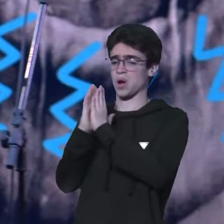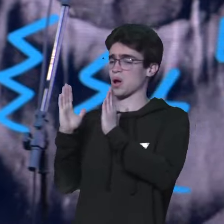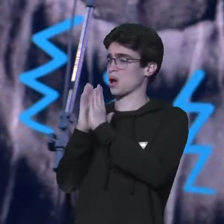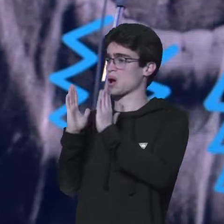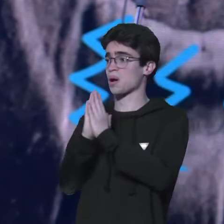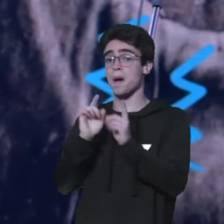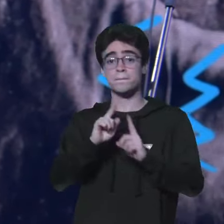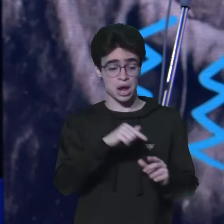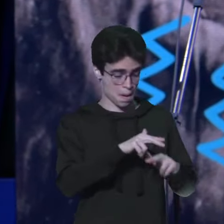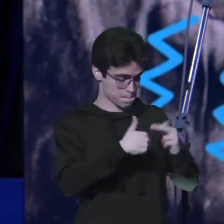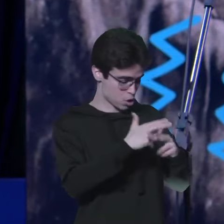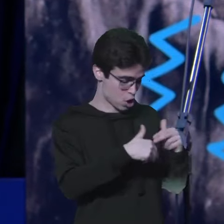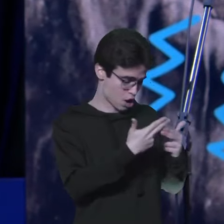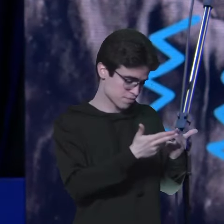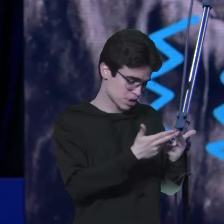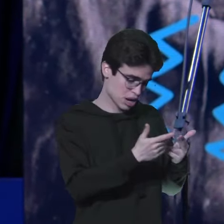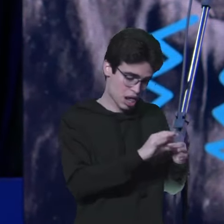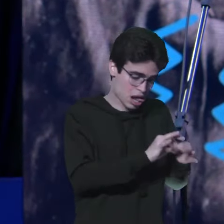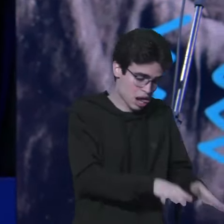a pornografia.